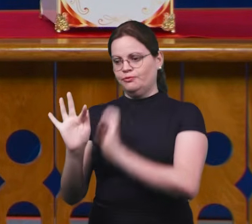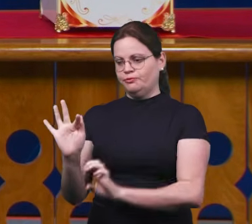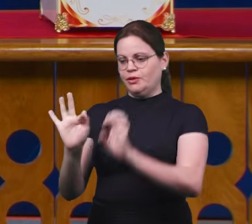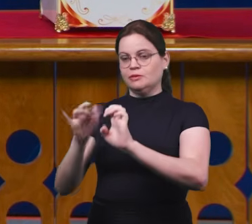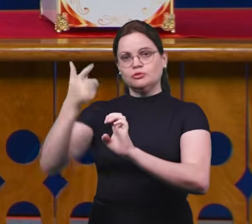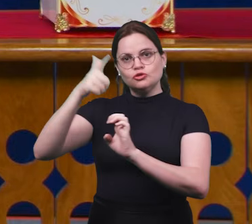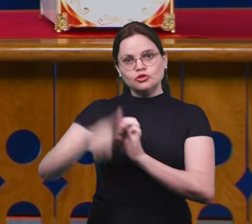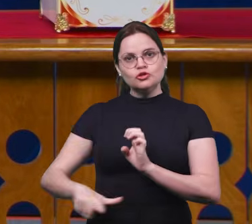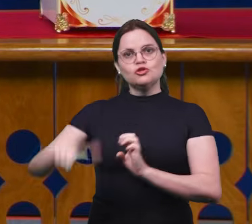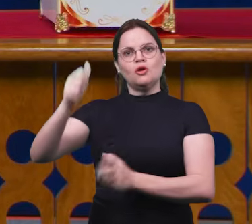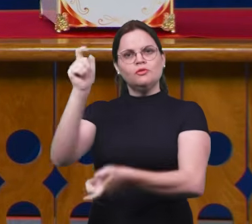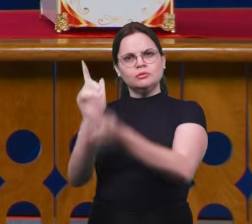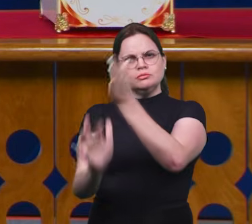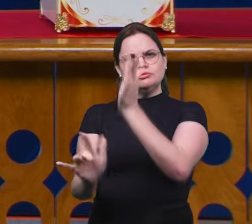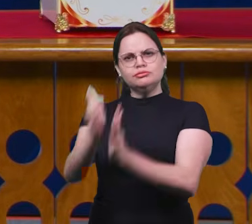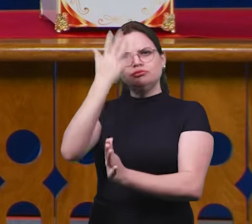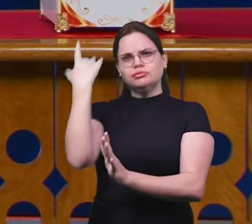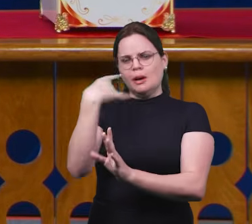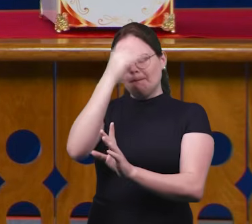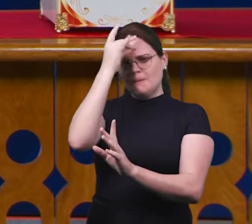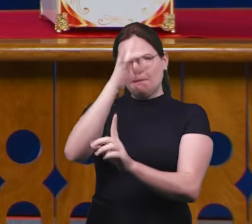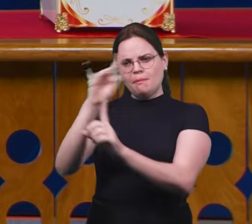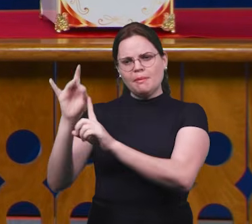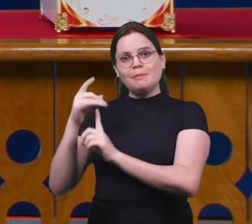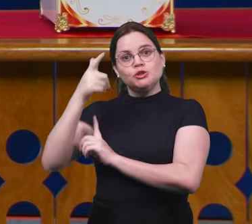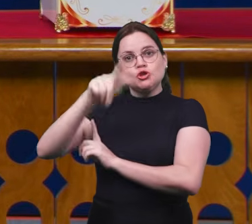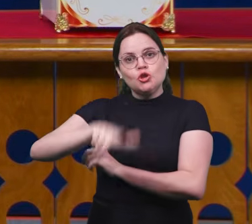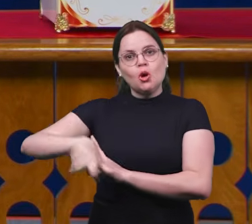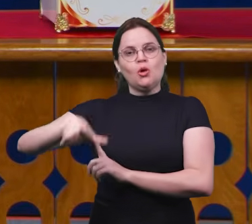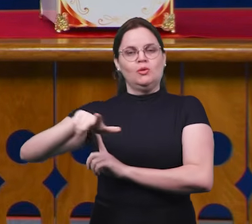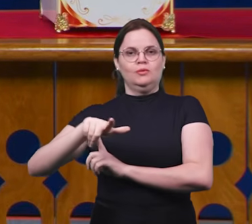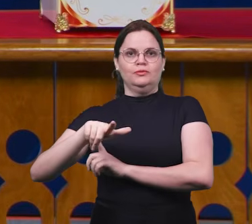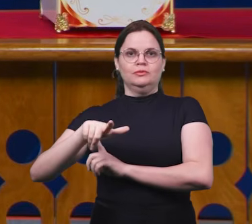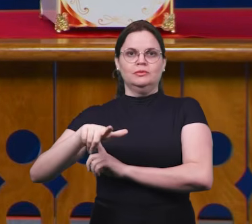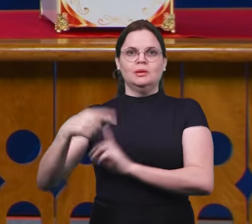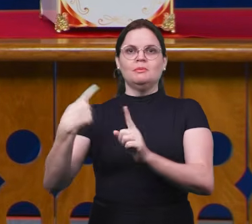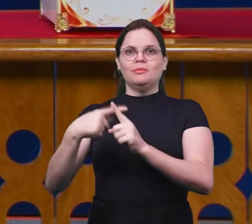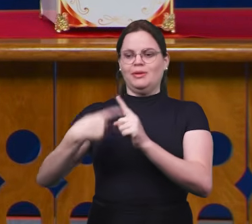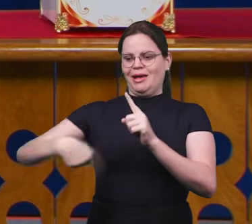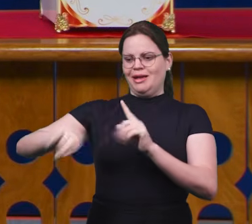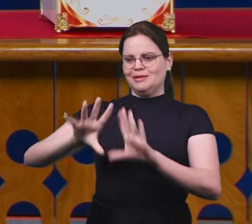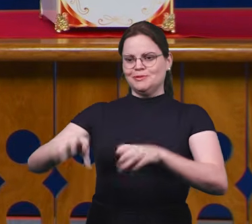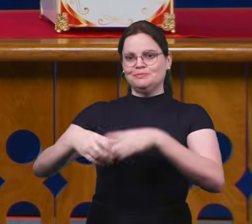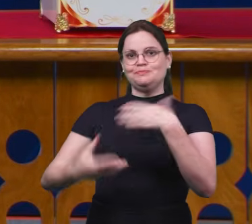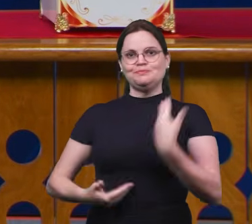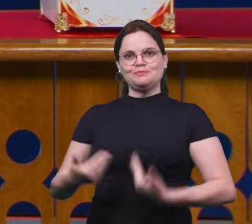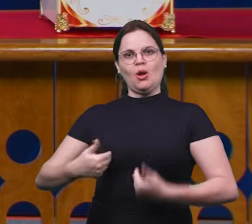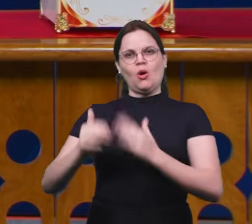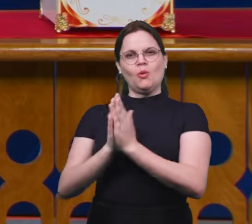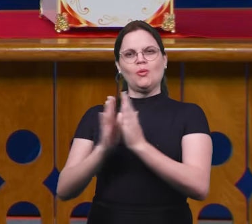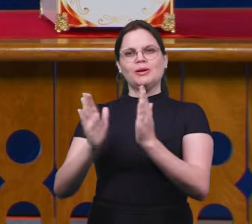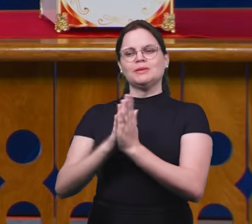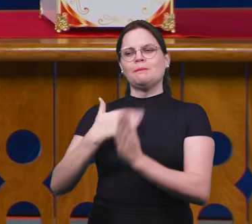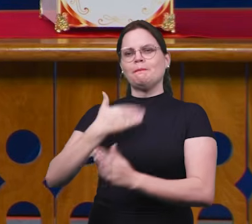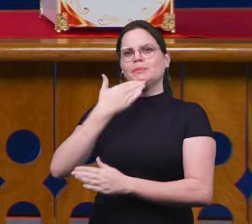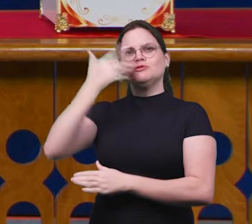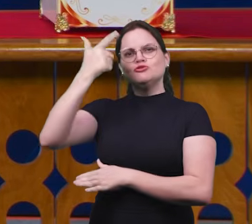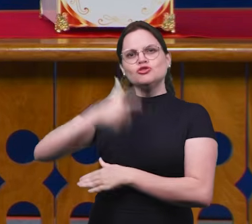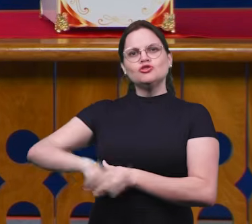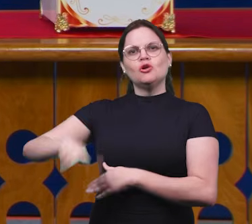o avivamento, que há um renovo sobre a igreja, através da oração, da volta à palavra de